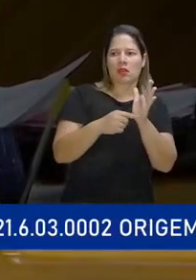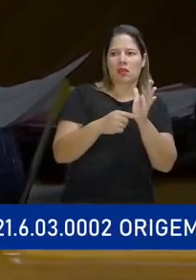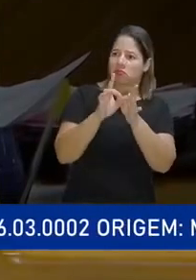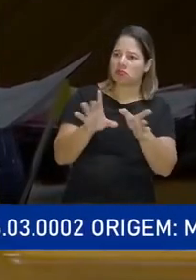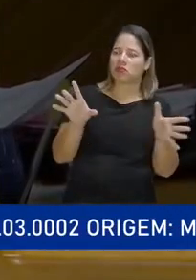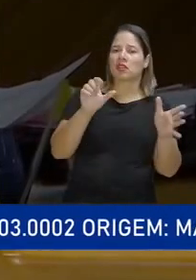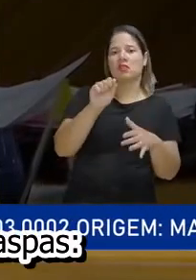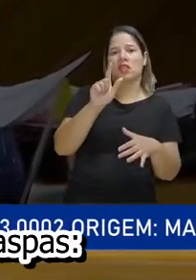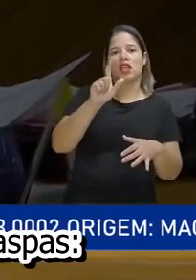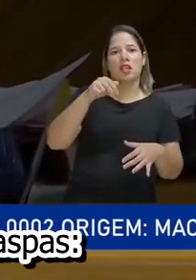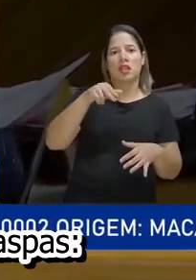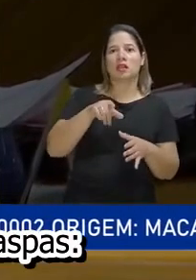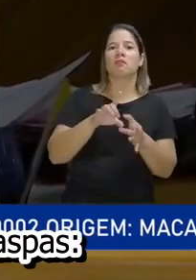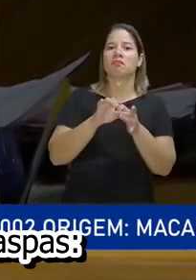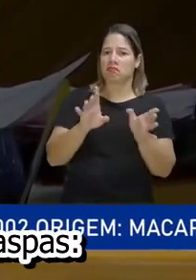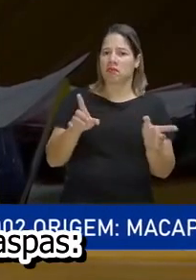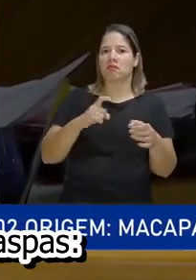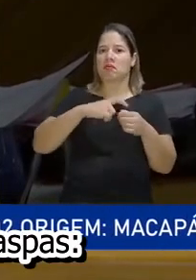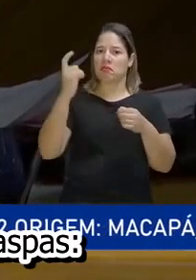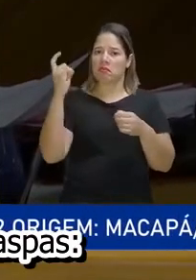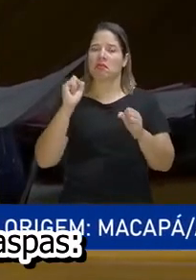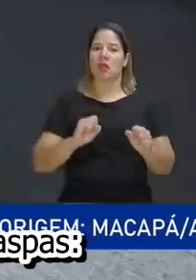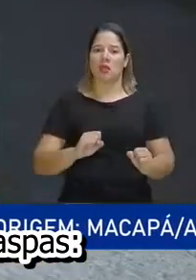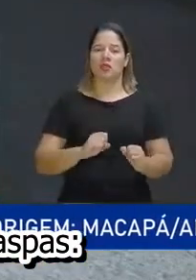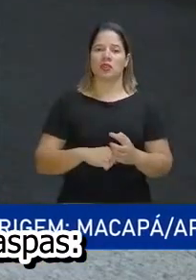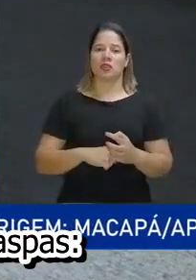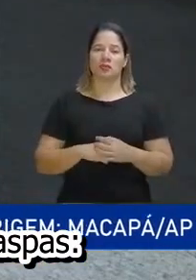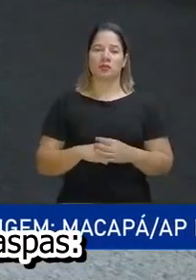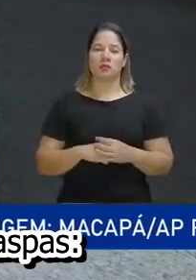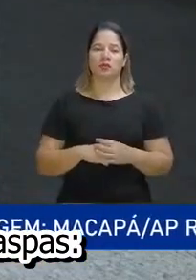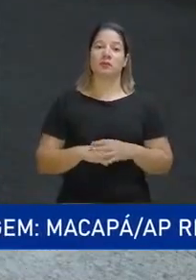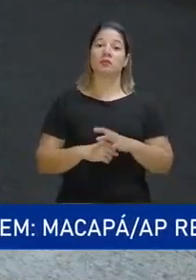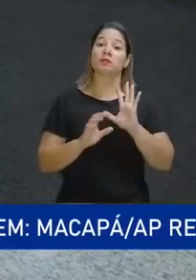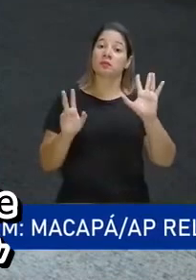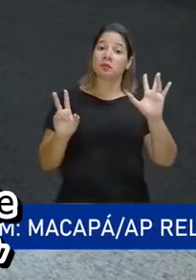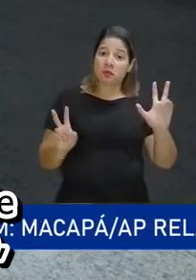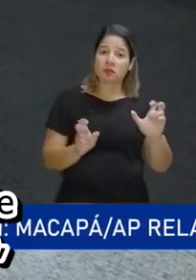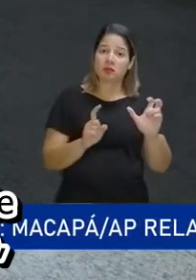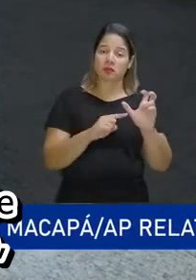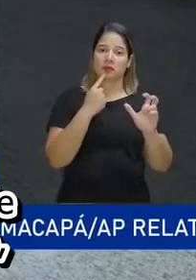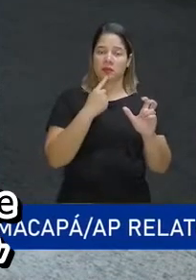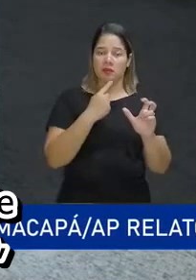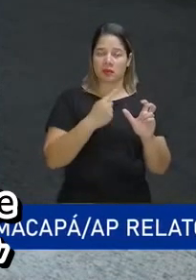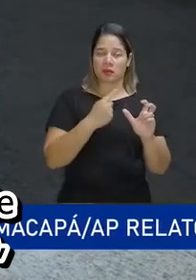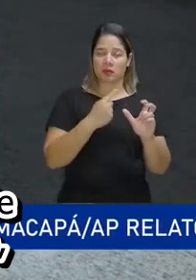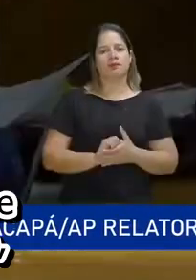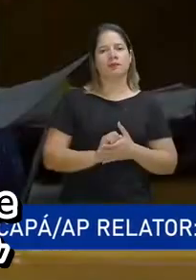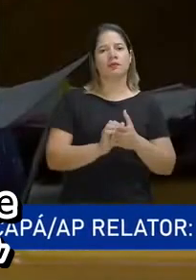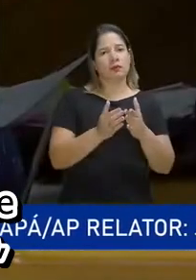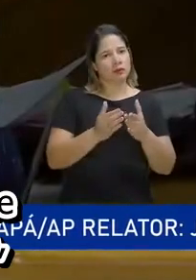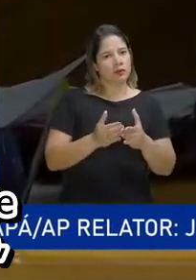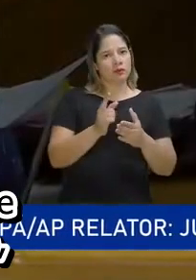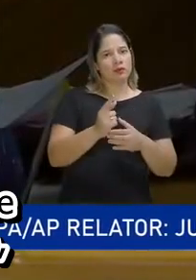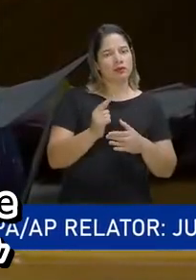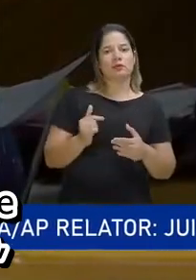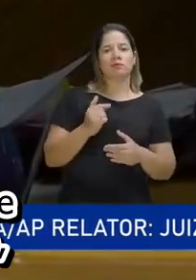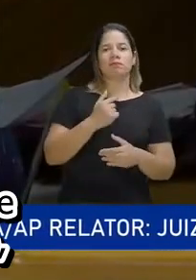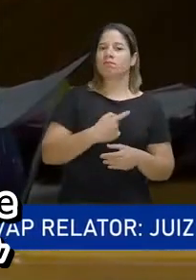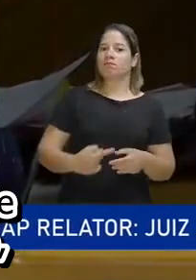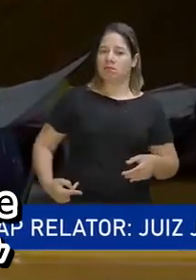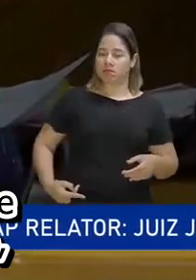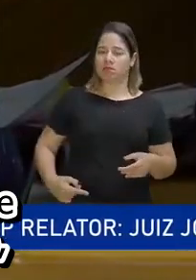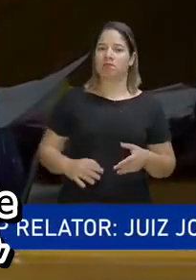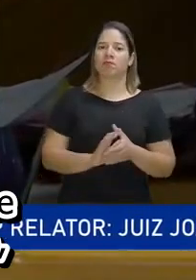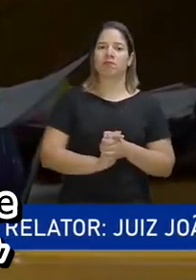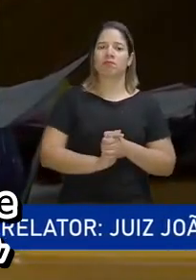Alain. E o documento que ele traz é esse, está aqui, abre aspas. Senhor presidente, considerando a